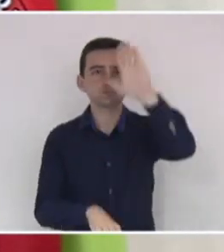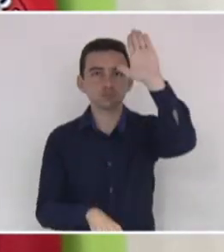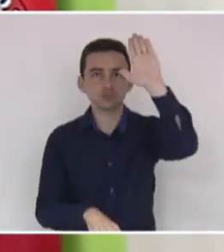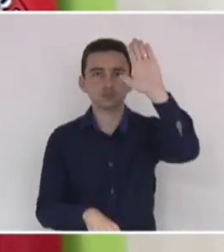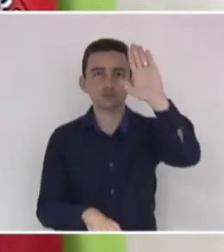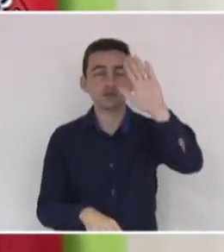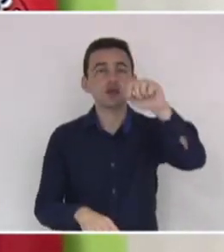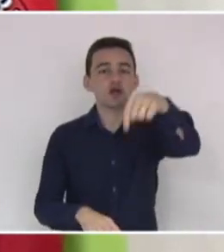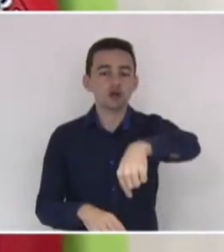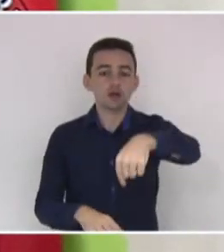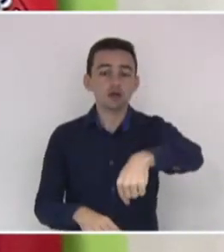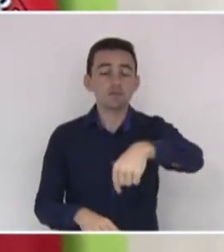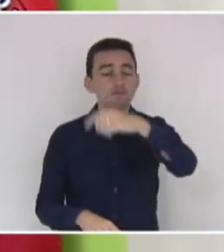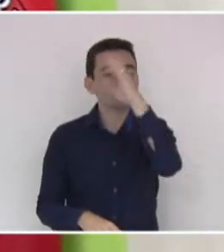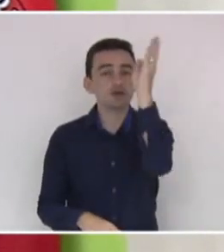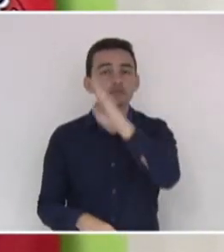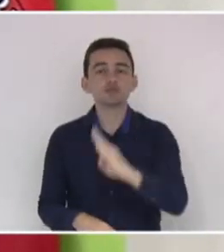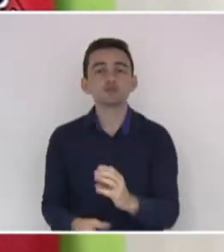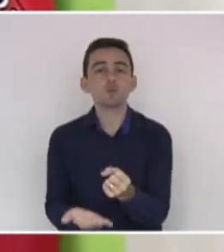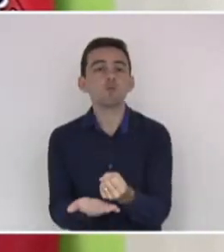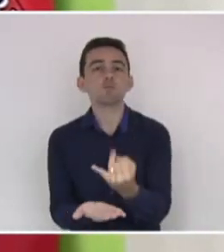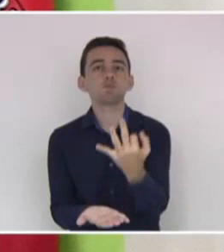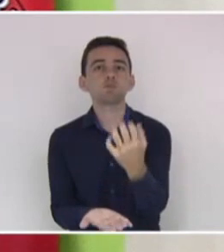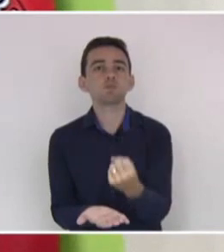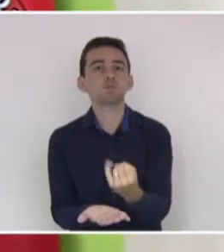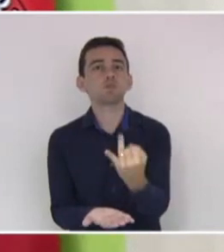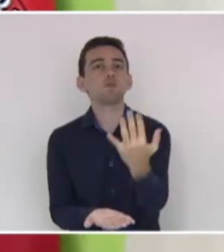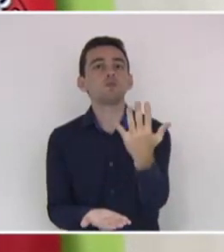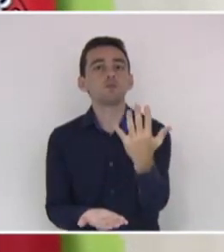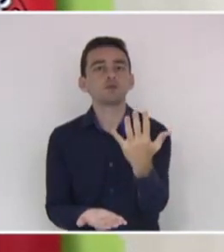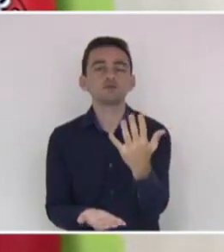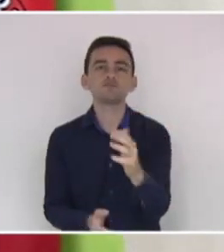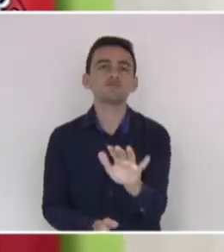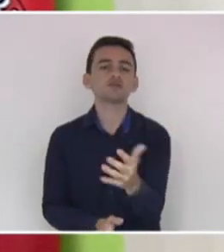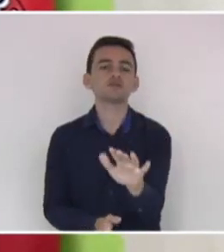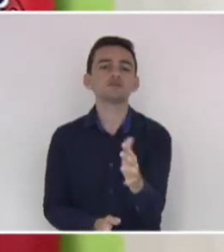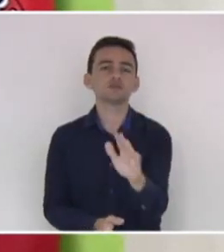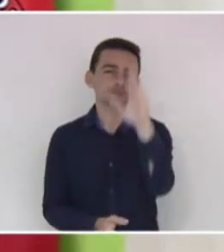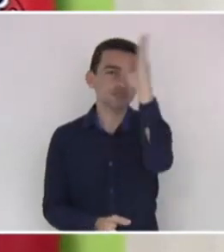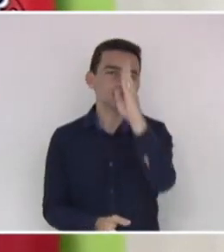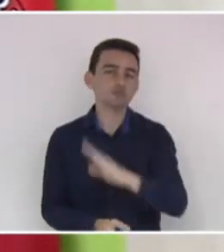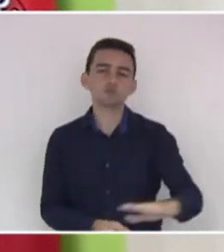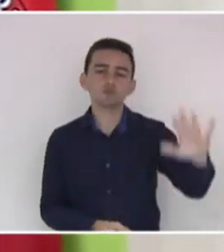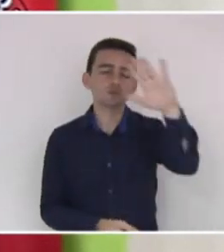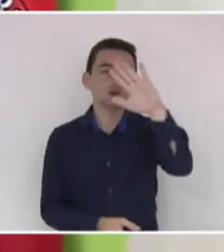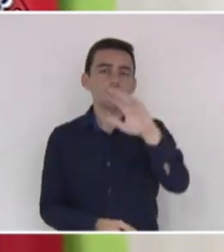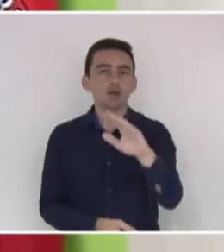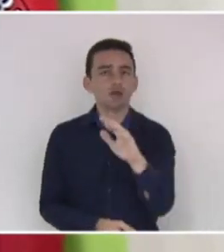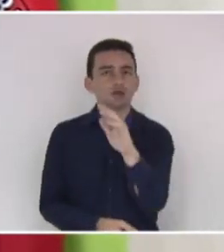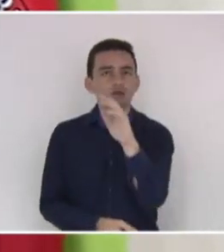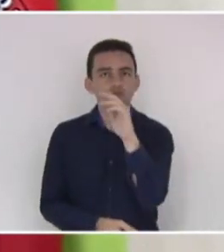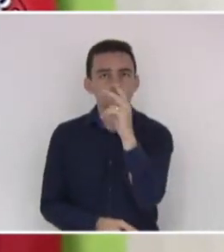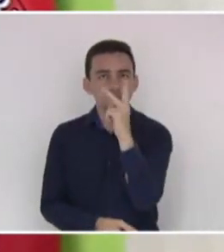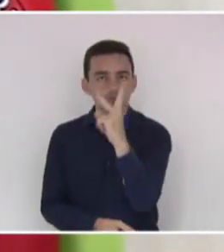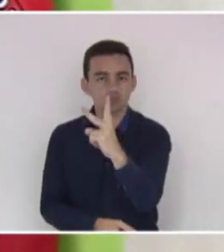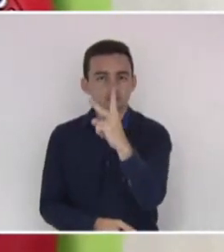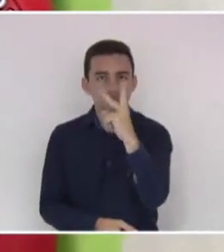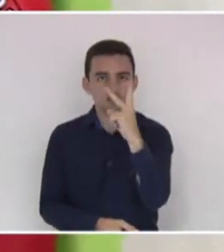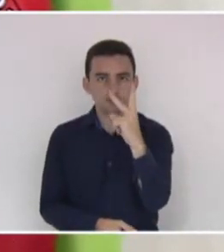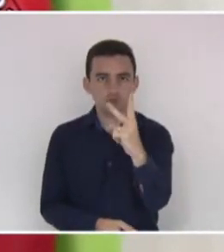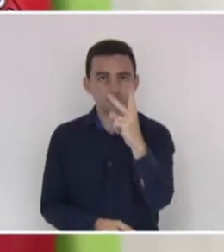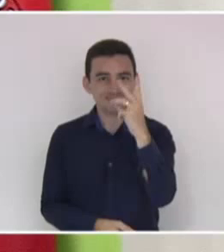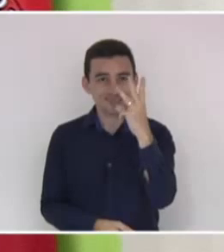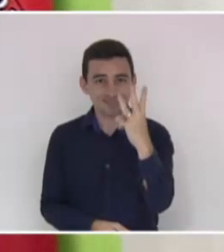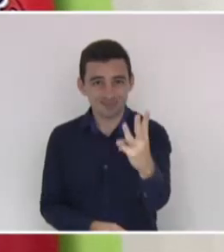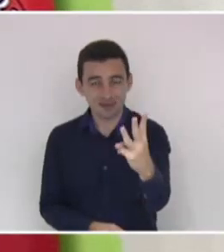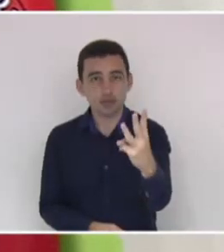grãos, em toneladas de grãos, algo em torno de 223 milhões de